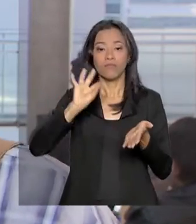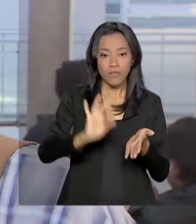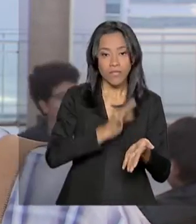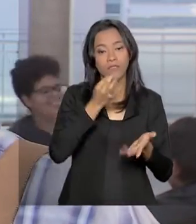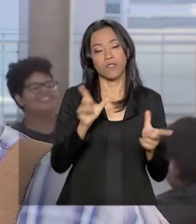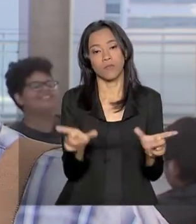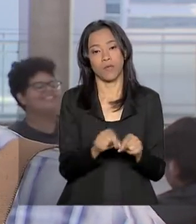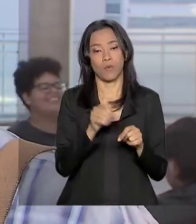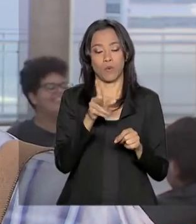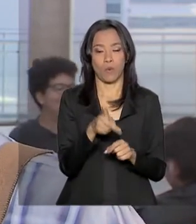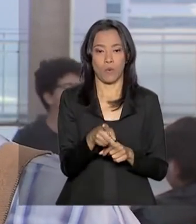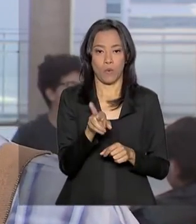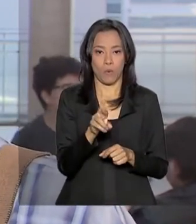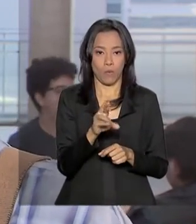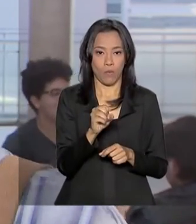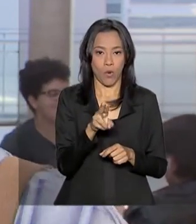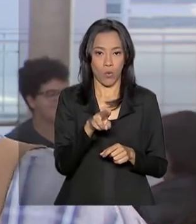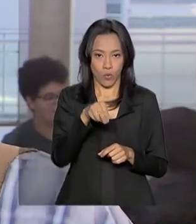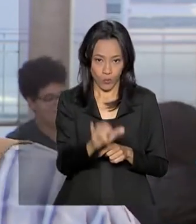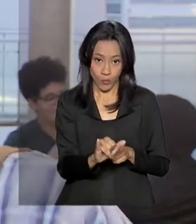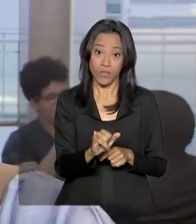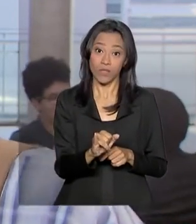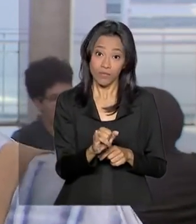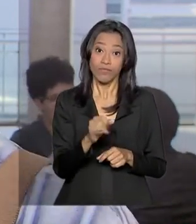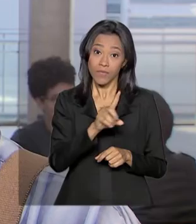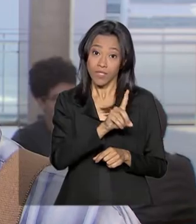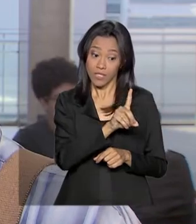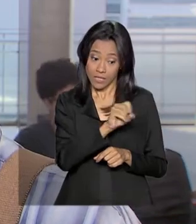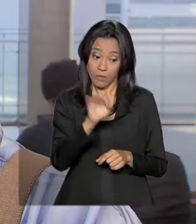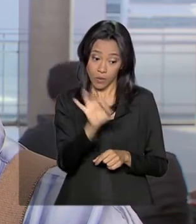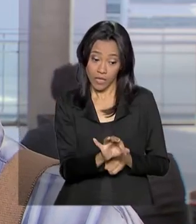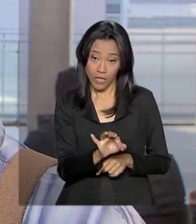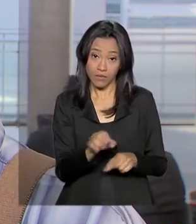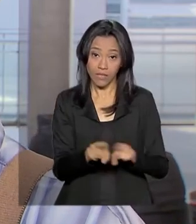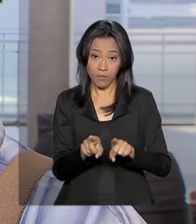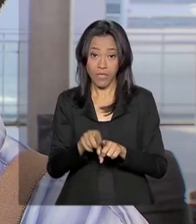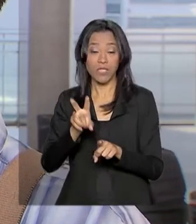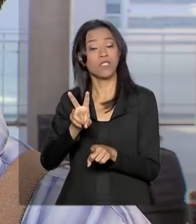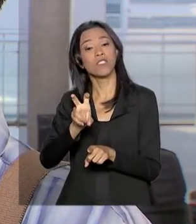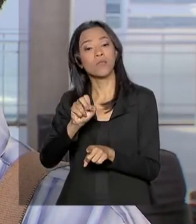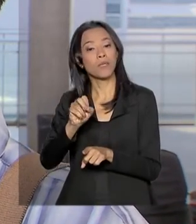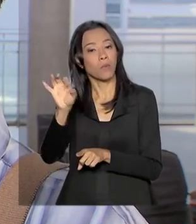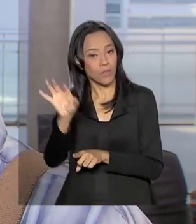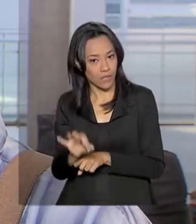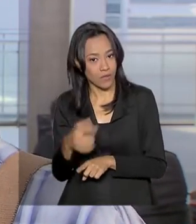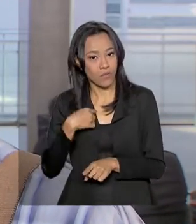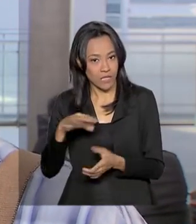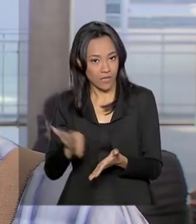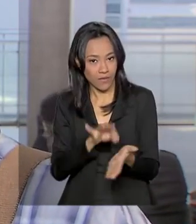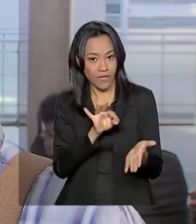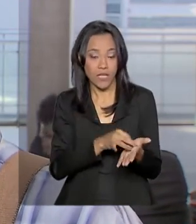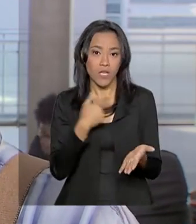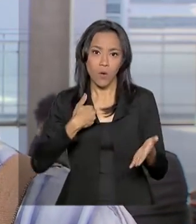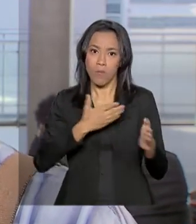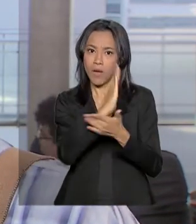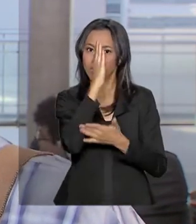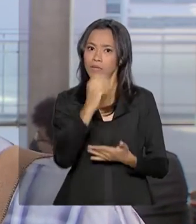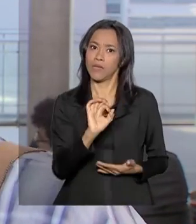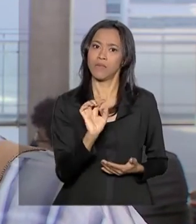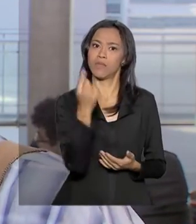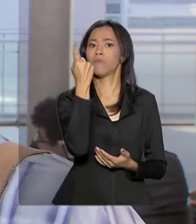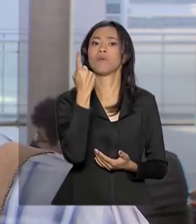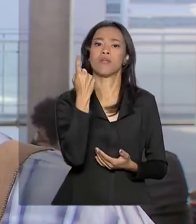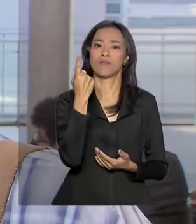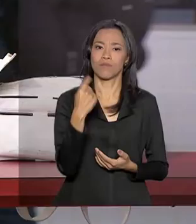net clube que tinha como fazer time teve tanto trabalho 100% conta de 50% e aí acabei que eu passei em primeiro lugar na vaga de